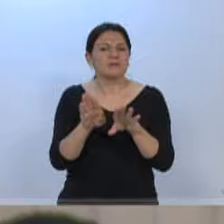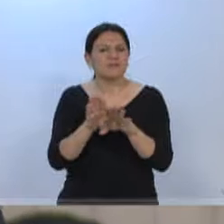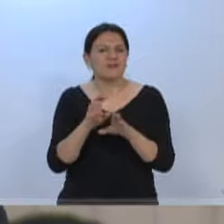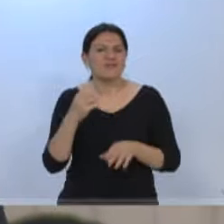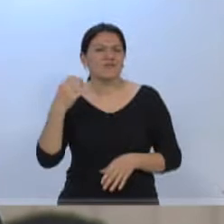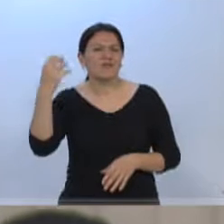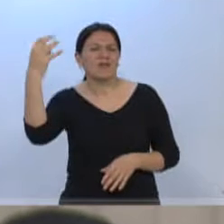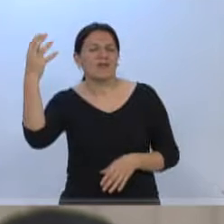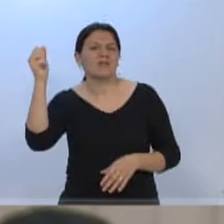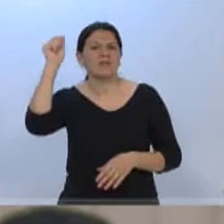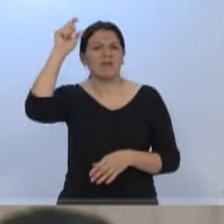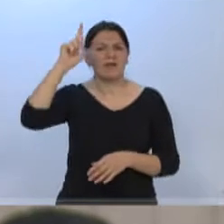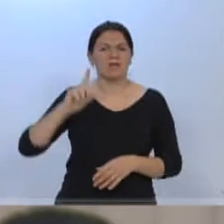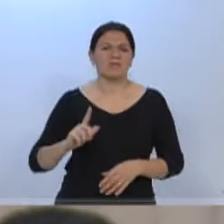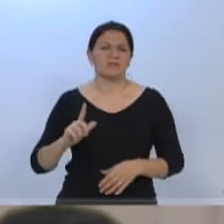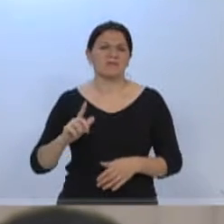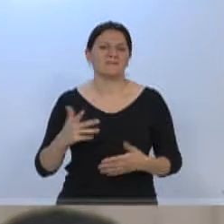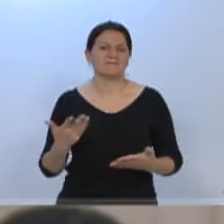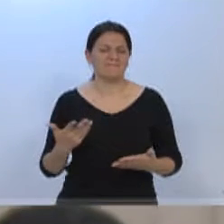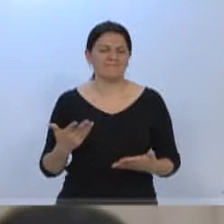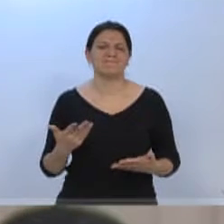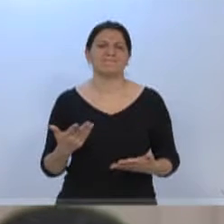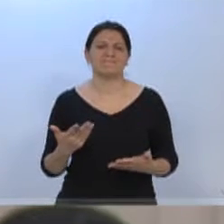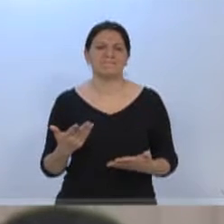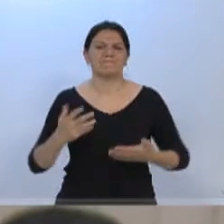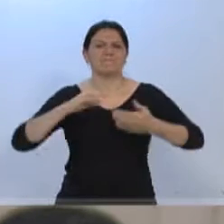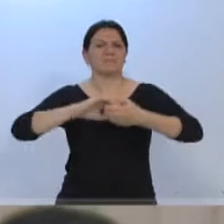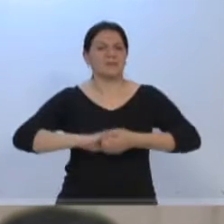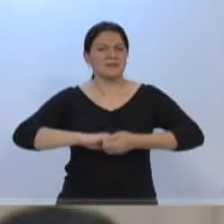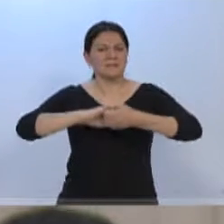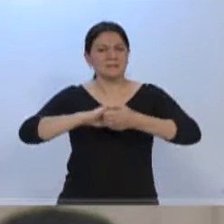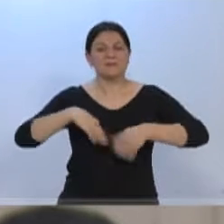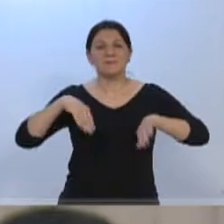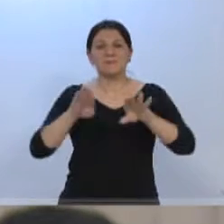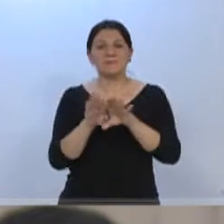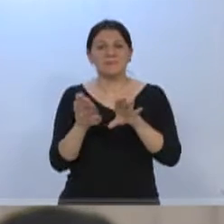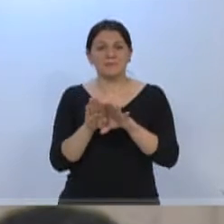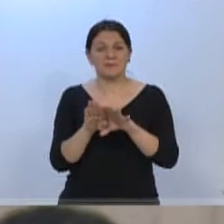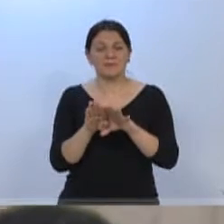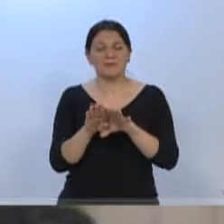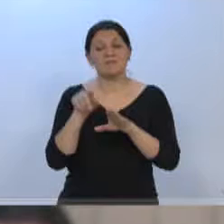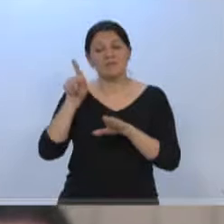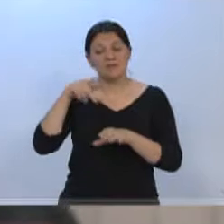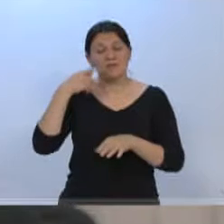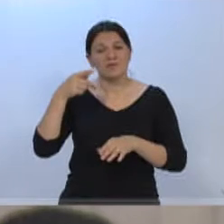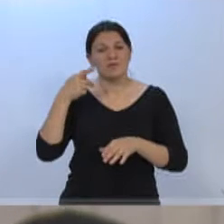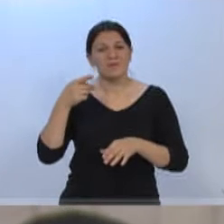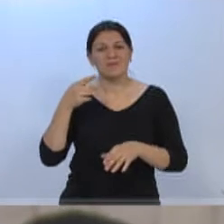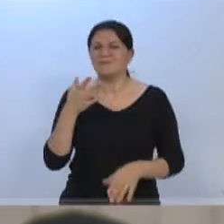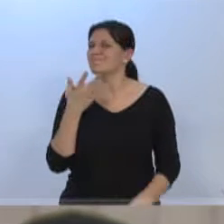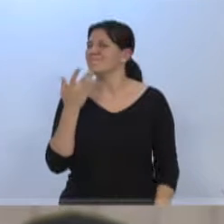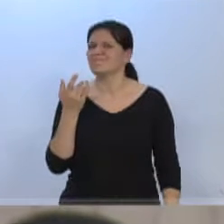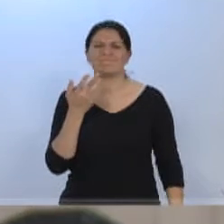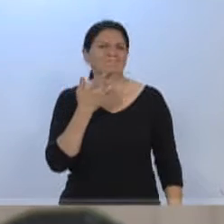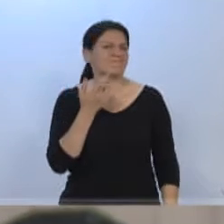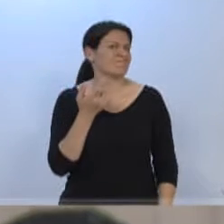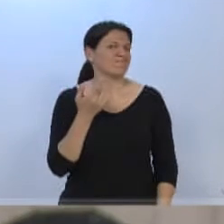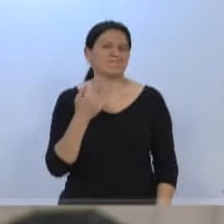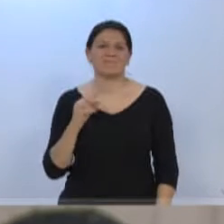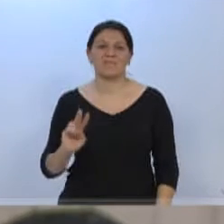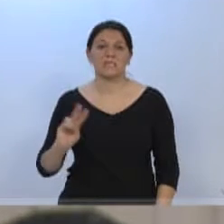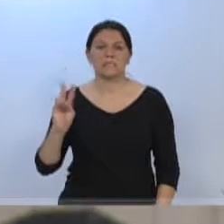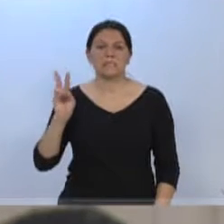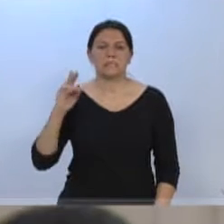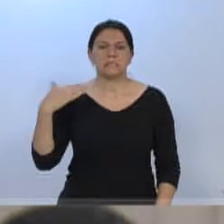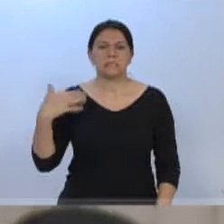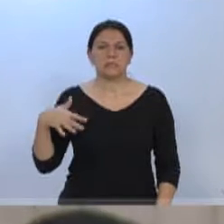viagens das atletas, enfim, parabenizar, porque, como o senhor colocou, não é fácil, são valores altos